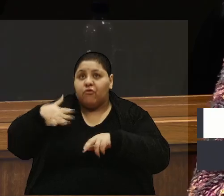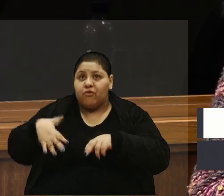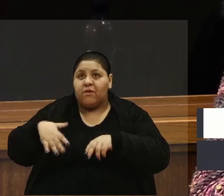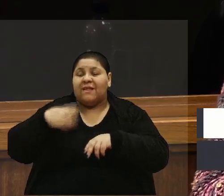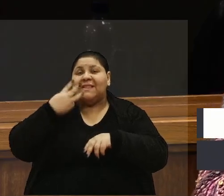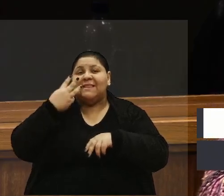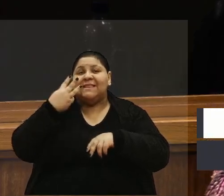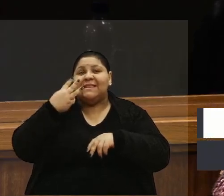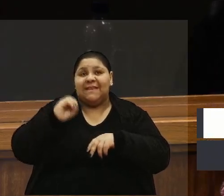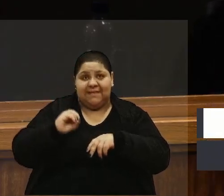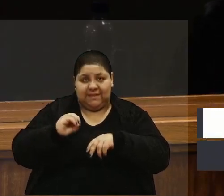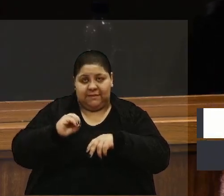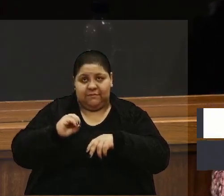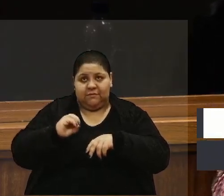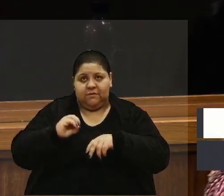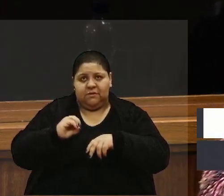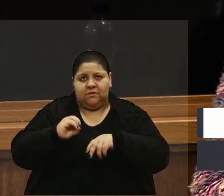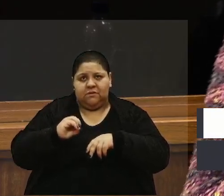30,